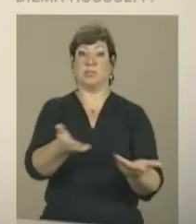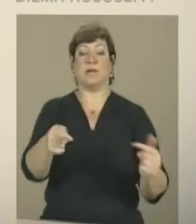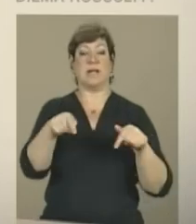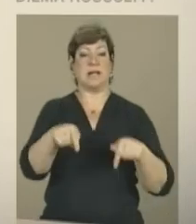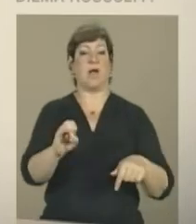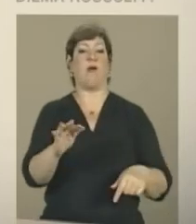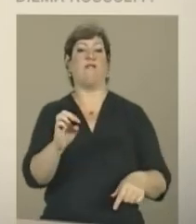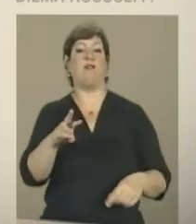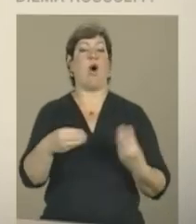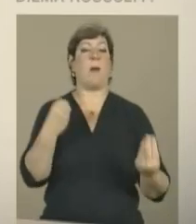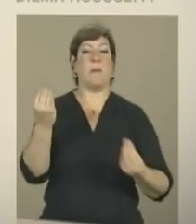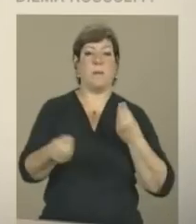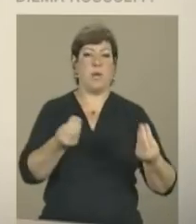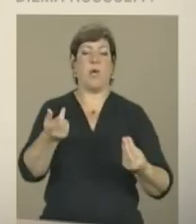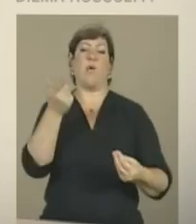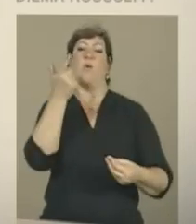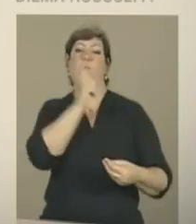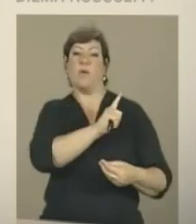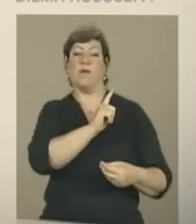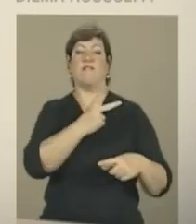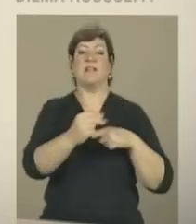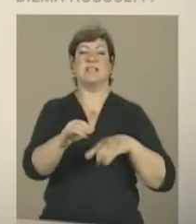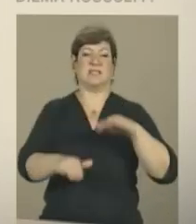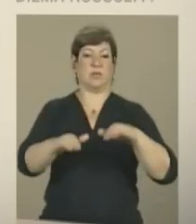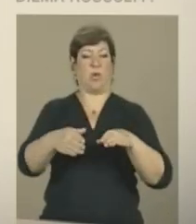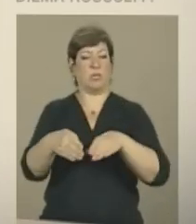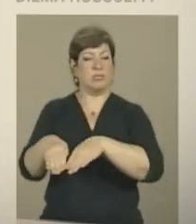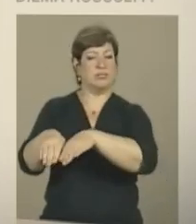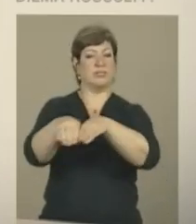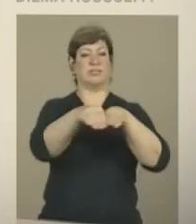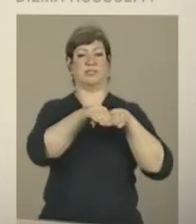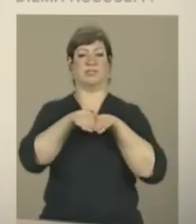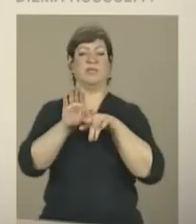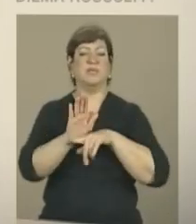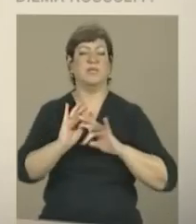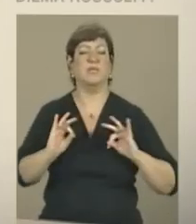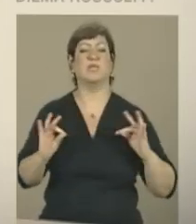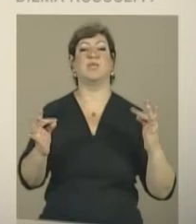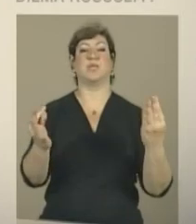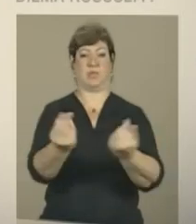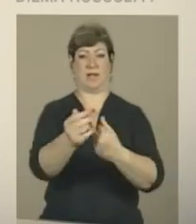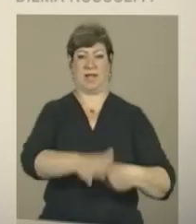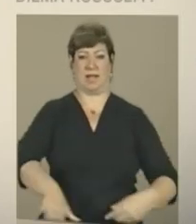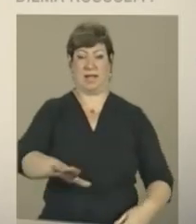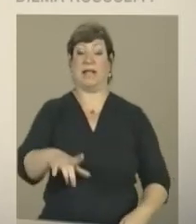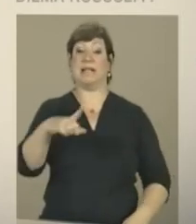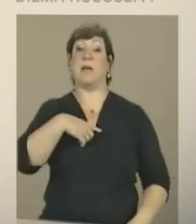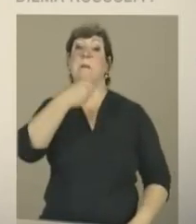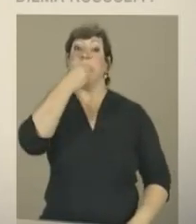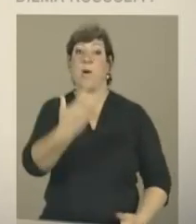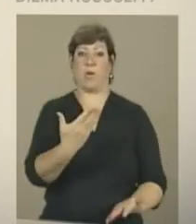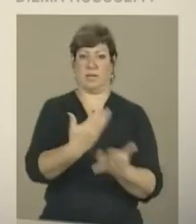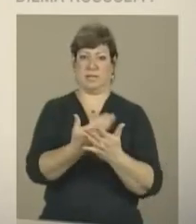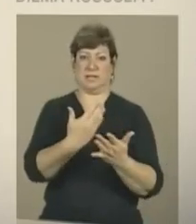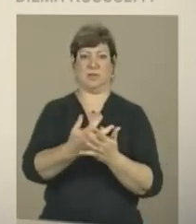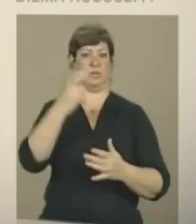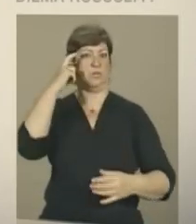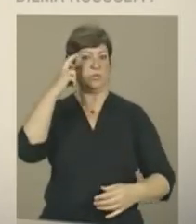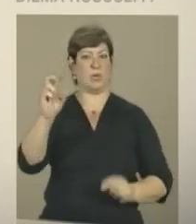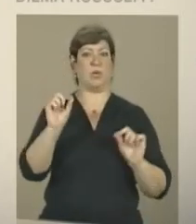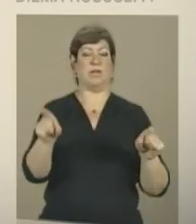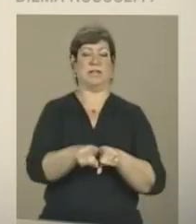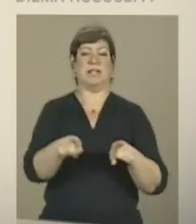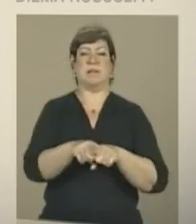é uma forma oceano de superar desigualdades permitir que todas as crianças têm uma boa educação e tem um